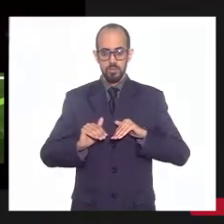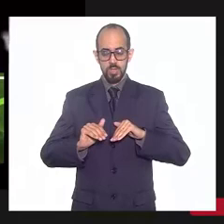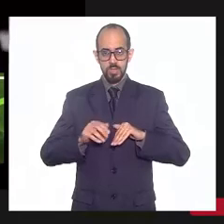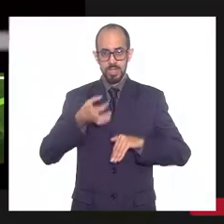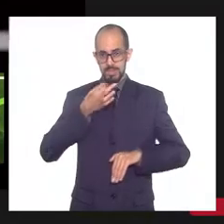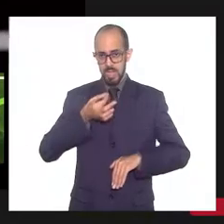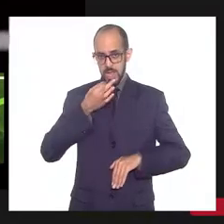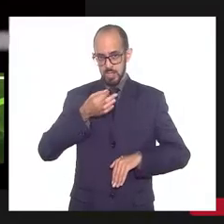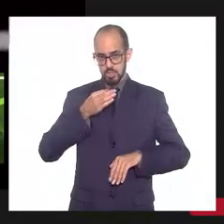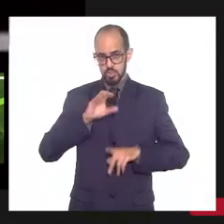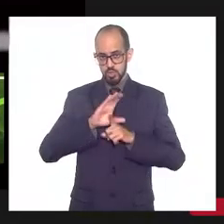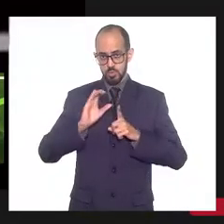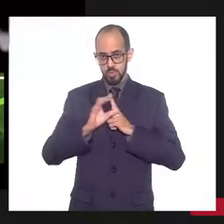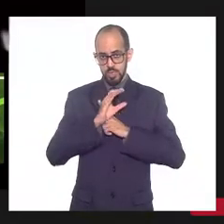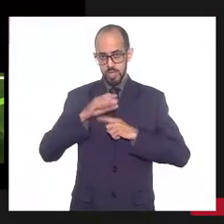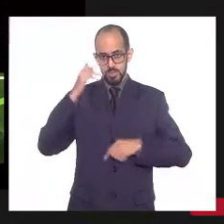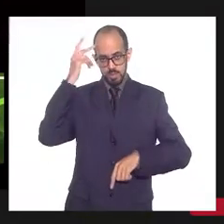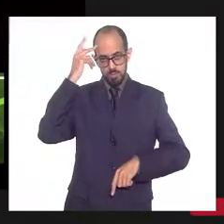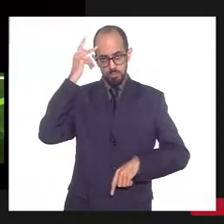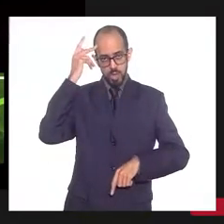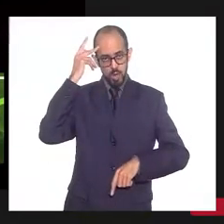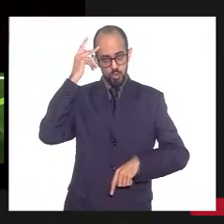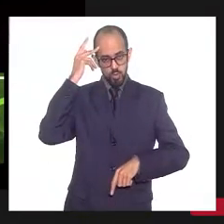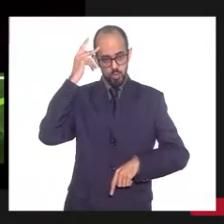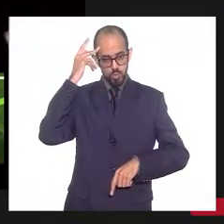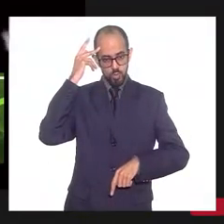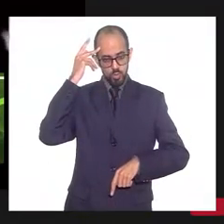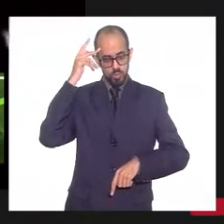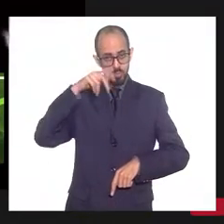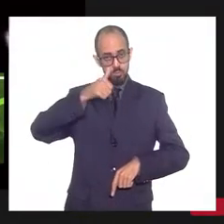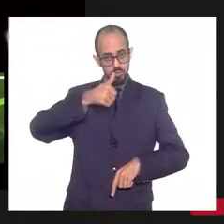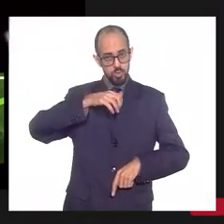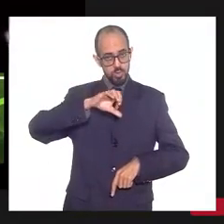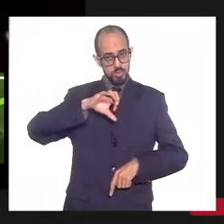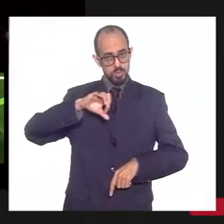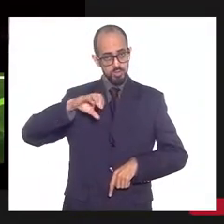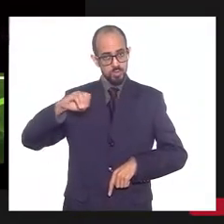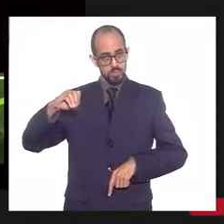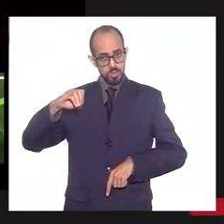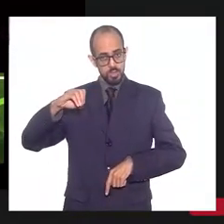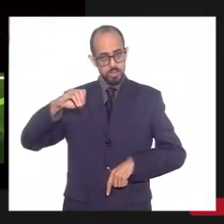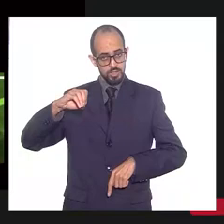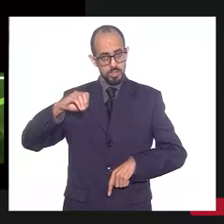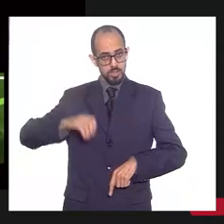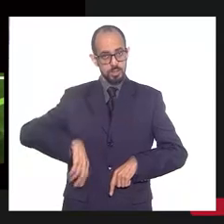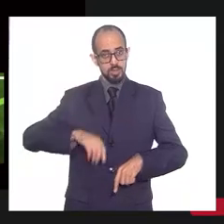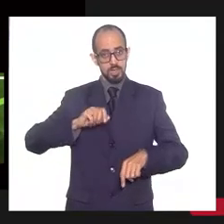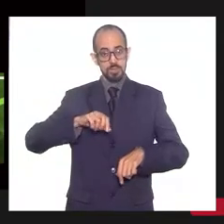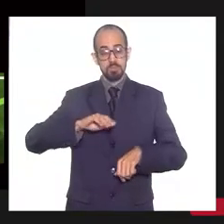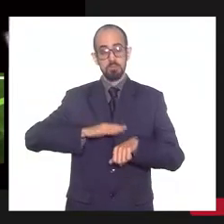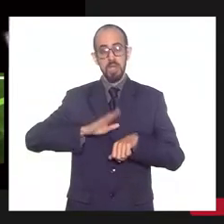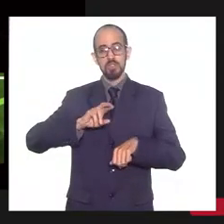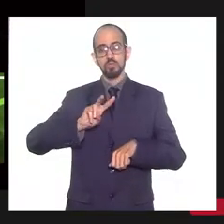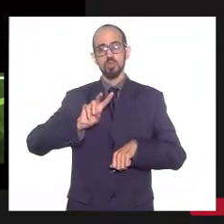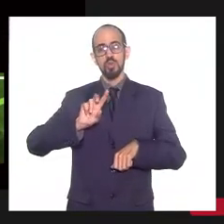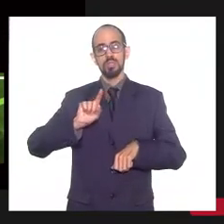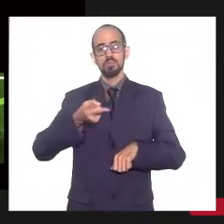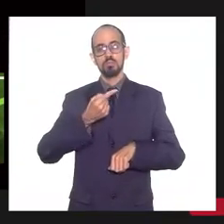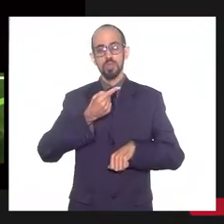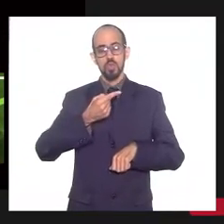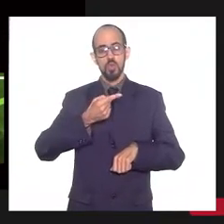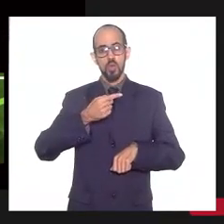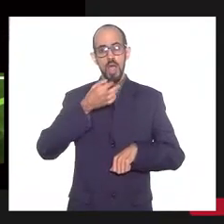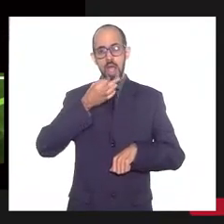das rádios comunitárias em São Paulo e os soldados de 1990 uma das duas mil rádios existentes